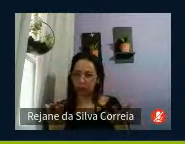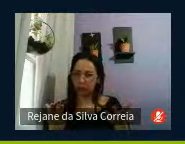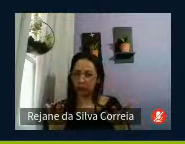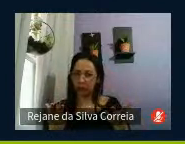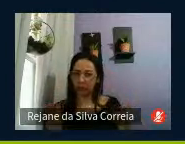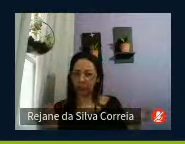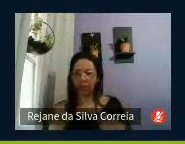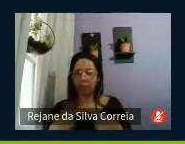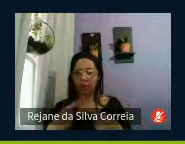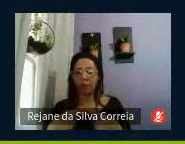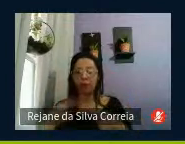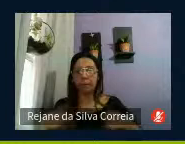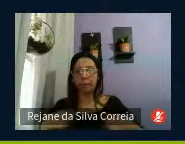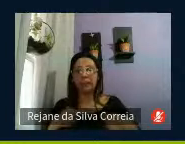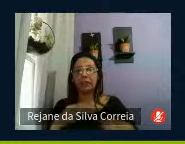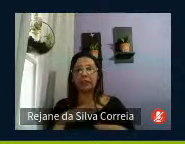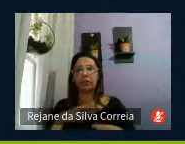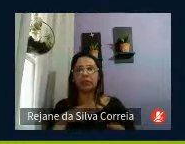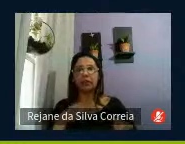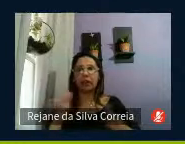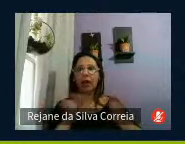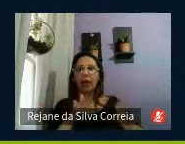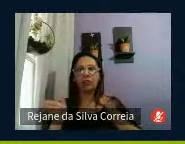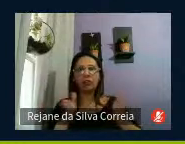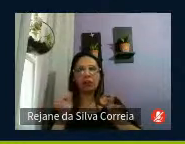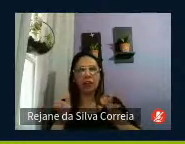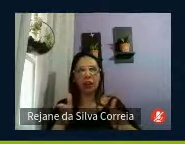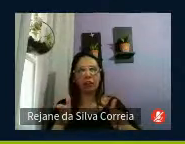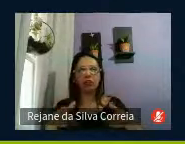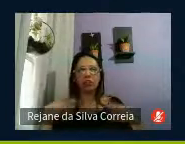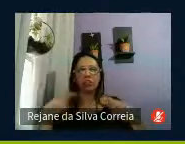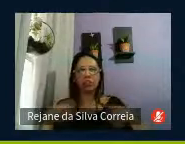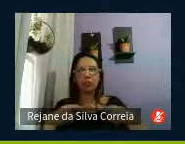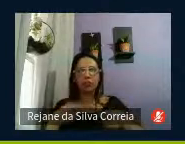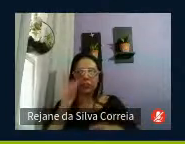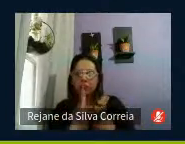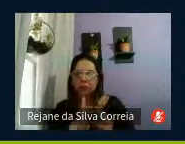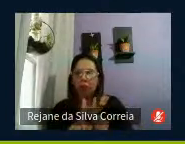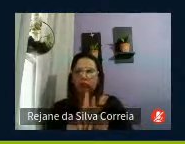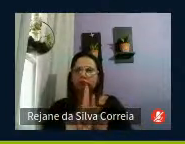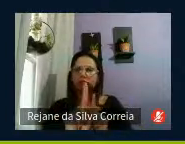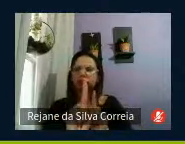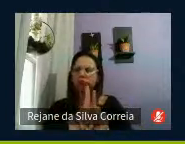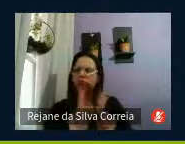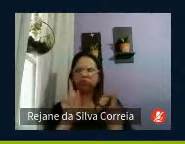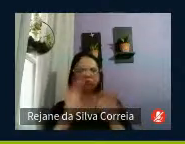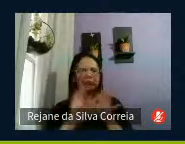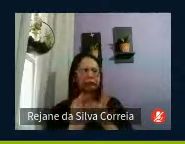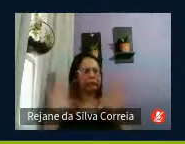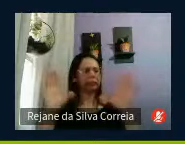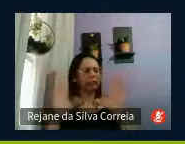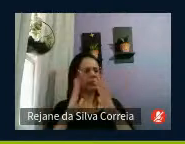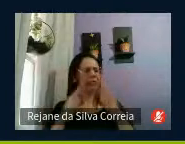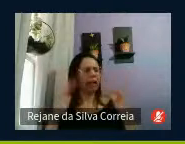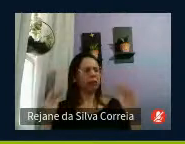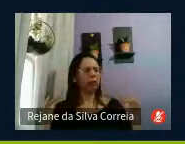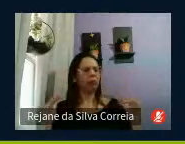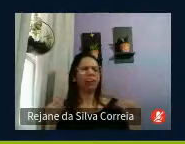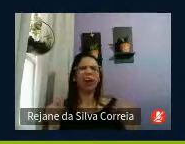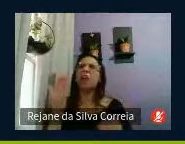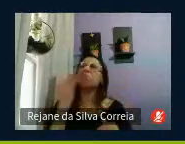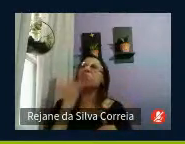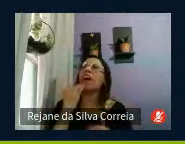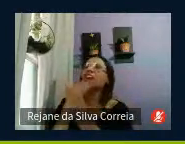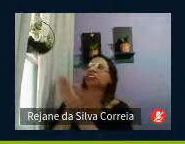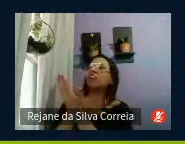o aluno precisa ter acesso, ele precisa ir e vir com autonomia, sem precisar ter que pedir o